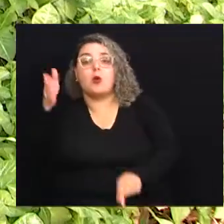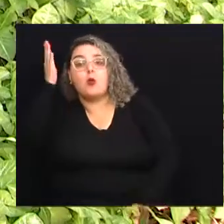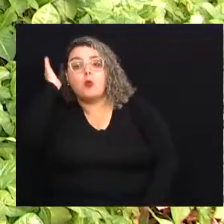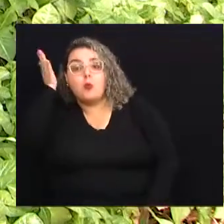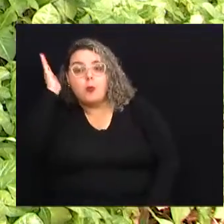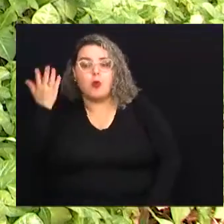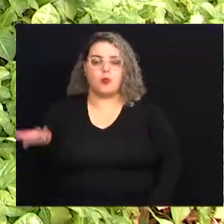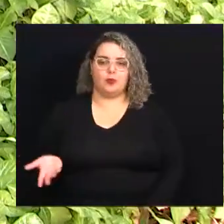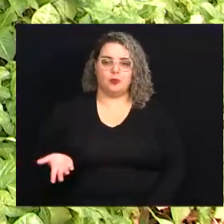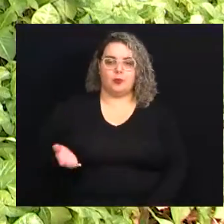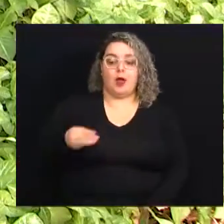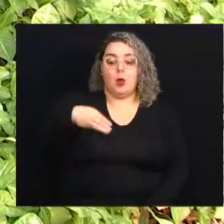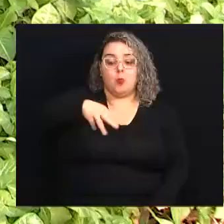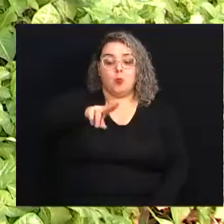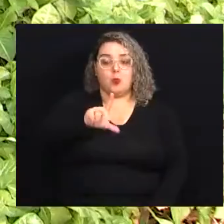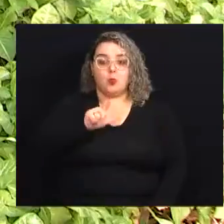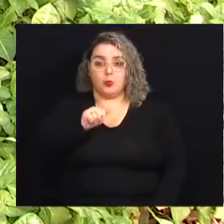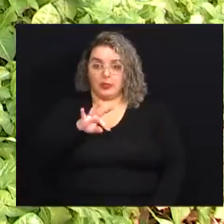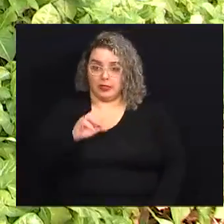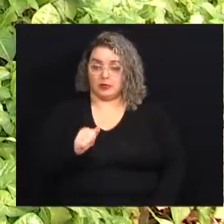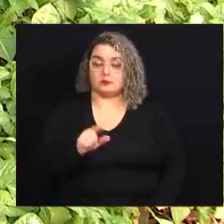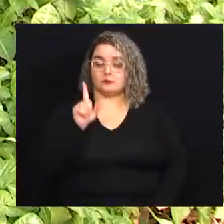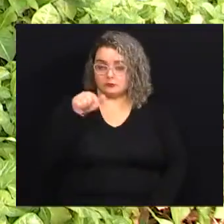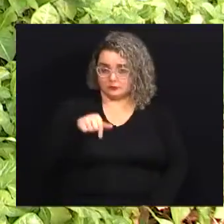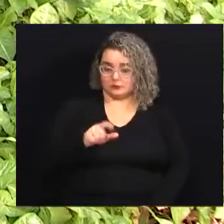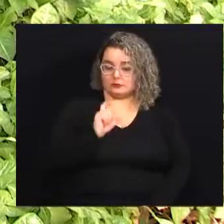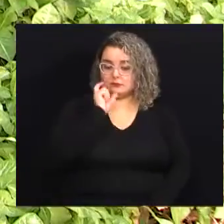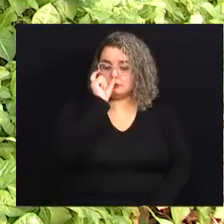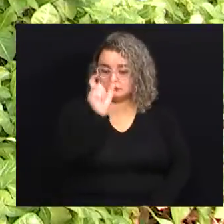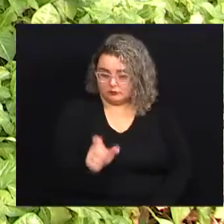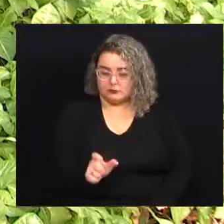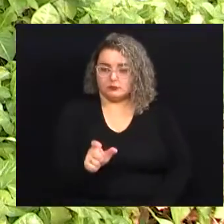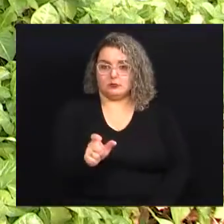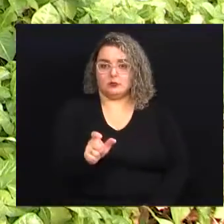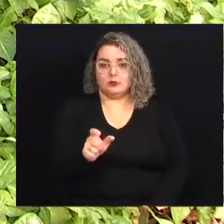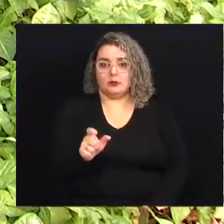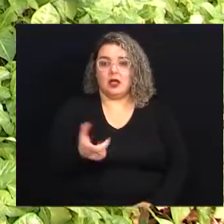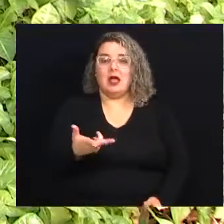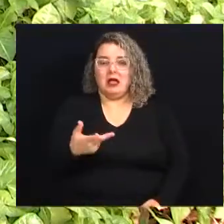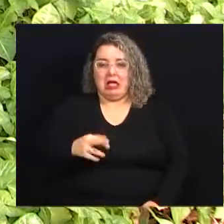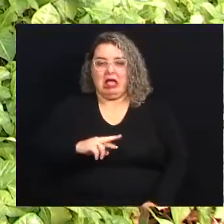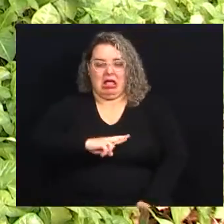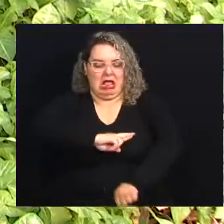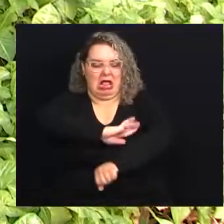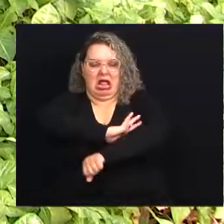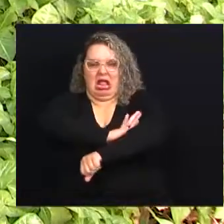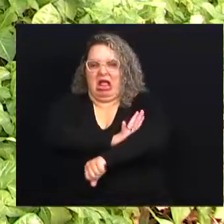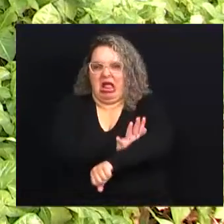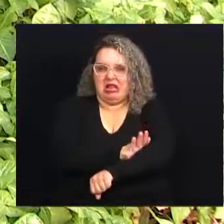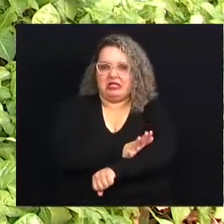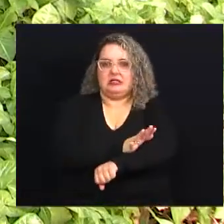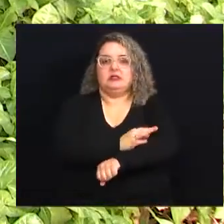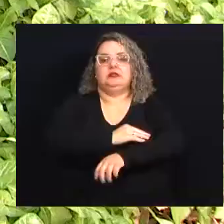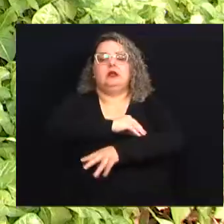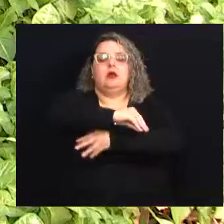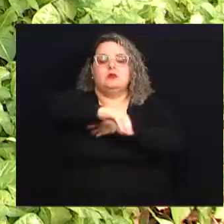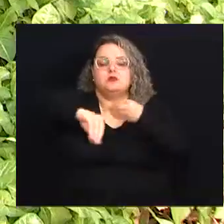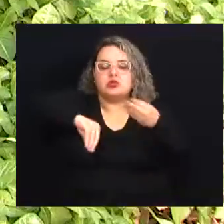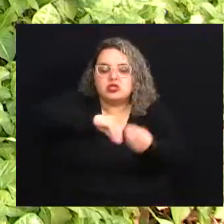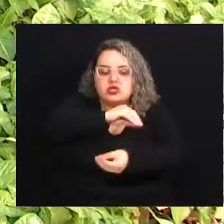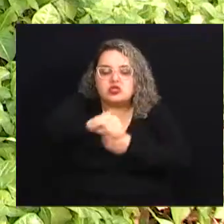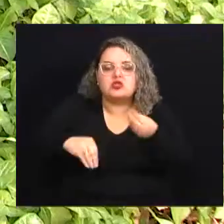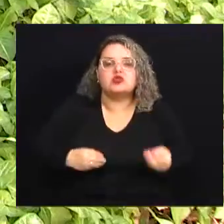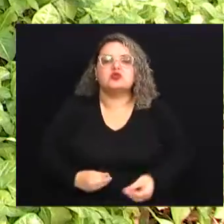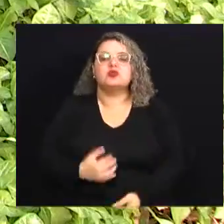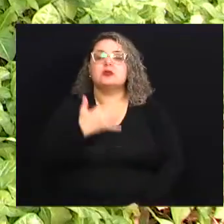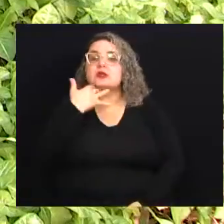um burro. E a palavra mulata, ela vem justamente para trazer um aspecto racista da miscigenação brasileira,